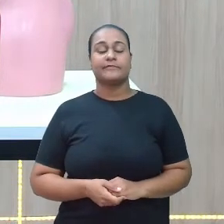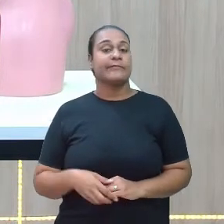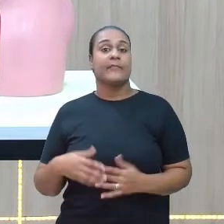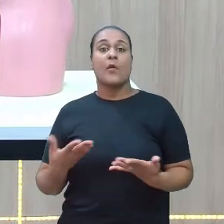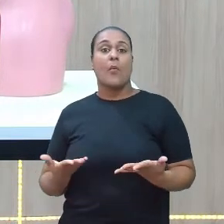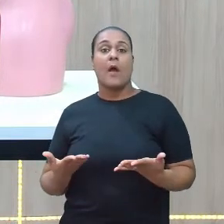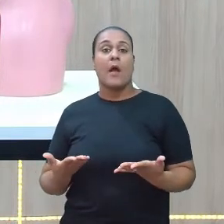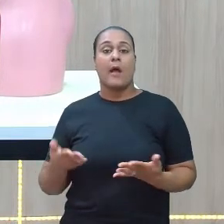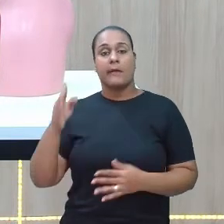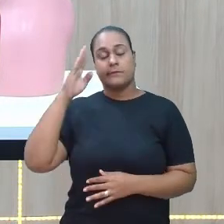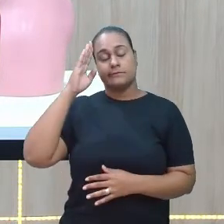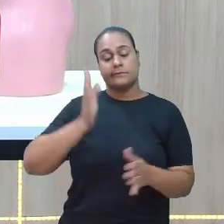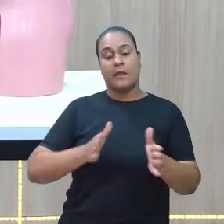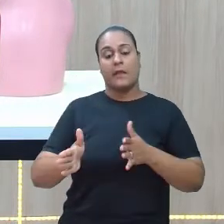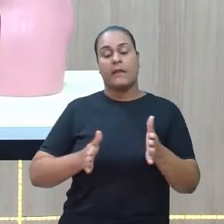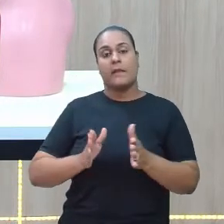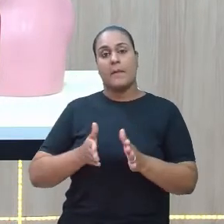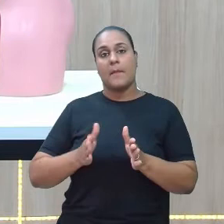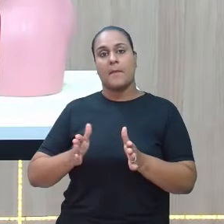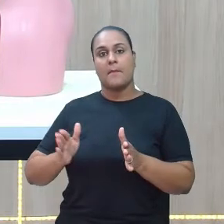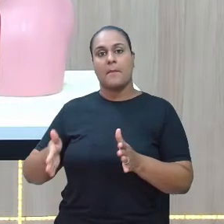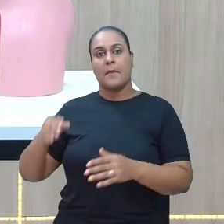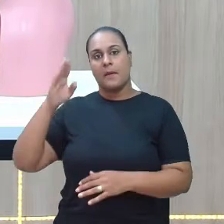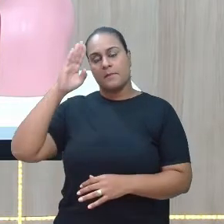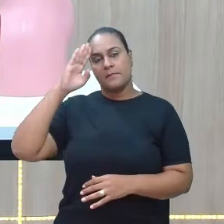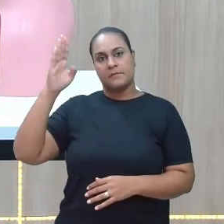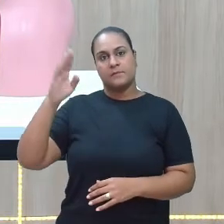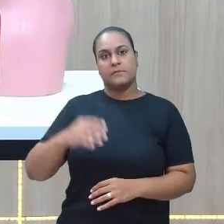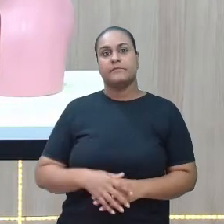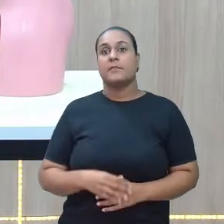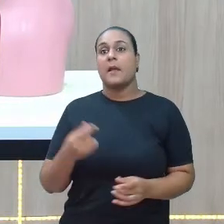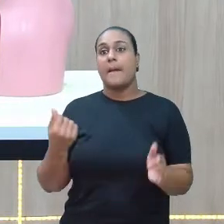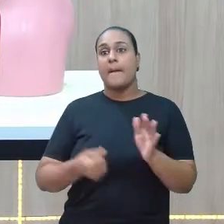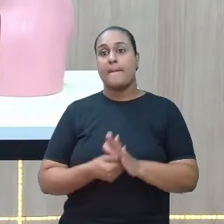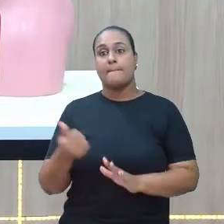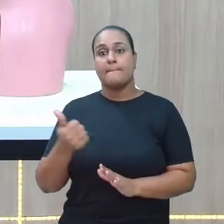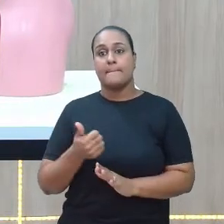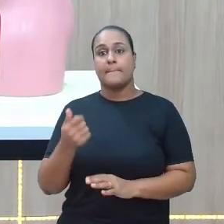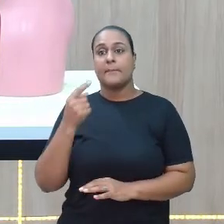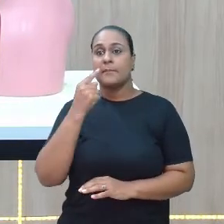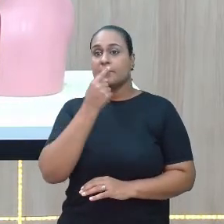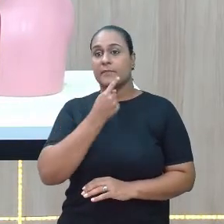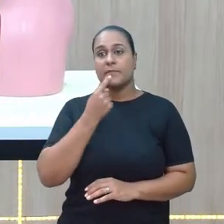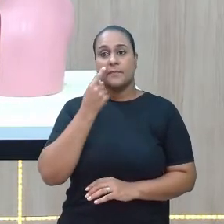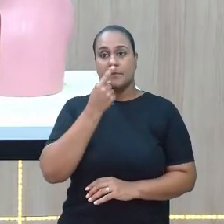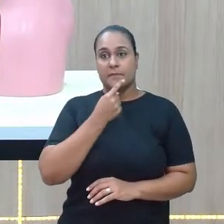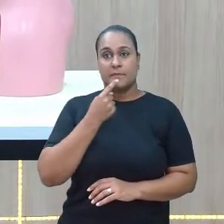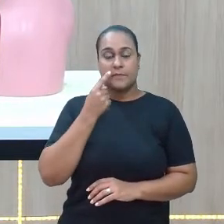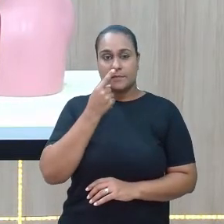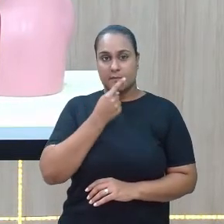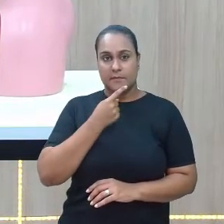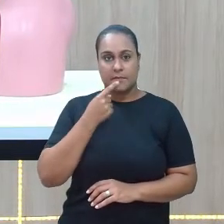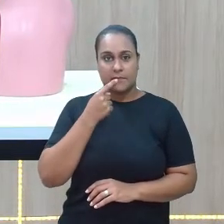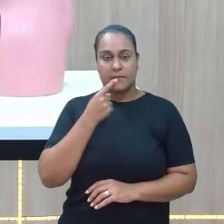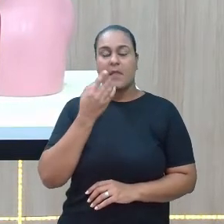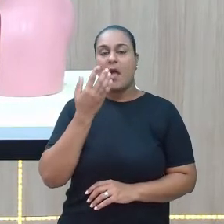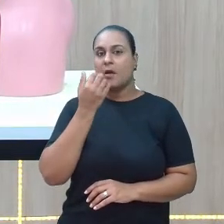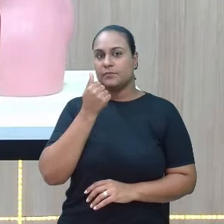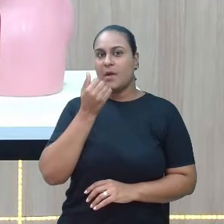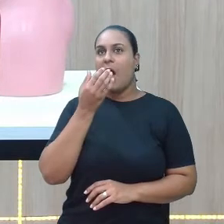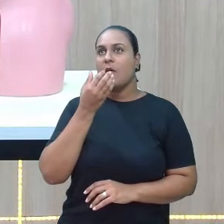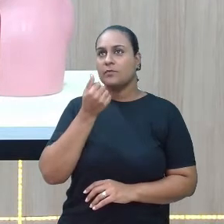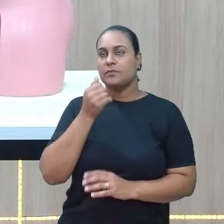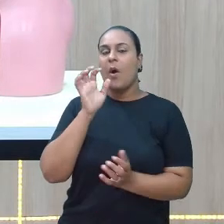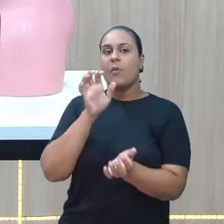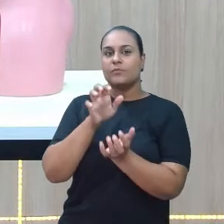etapas principais dos alimentos? A primeira é na boca. Nós vimos que onde o alimento é digerido, ele é mastigado, ocorre